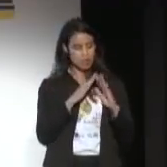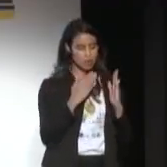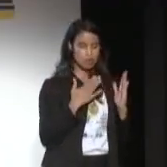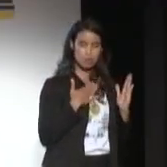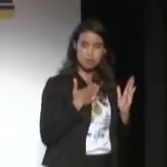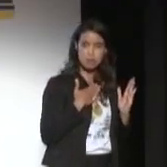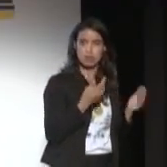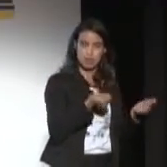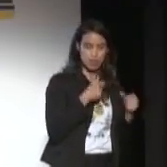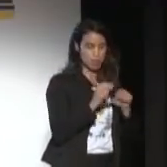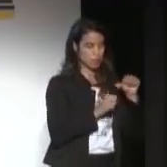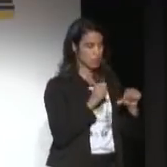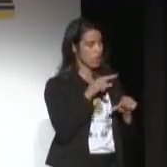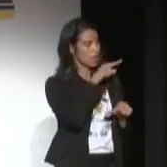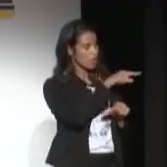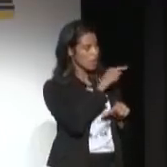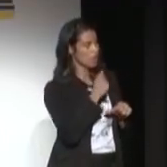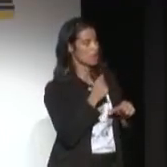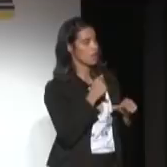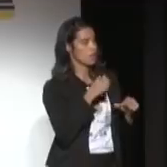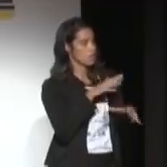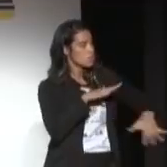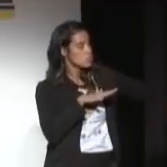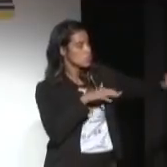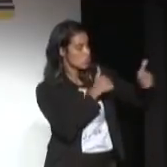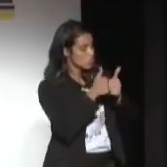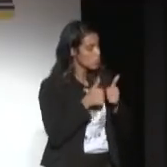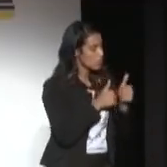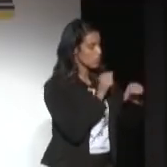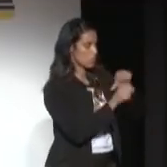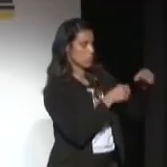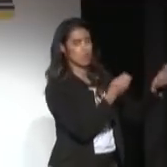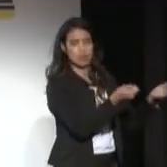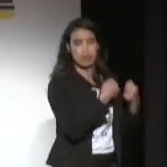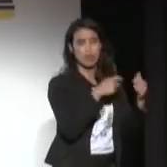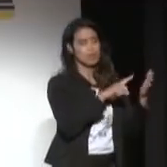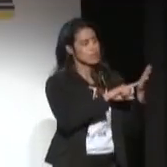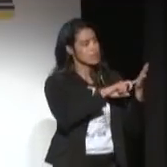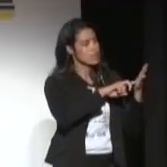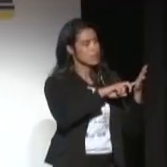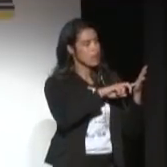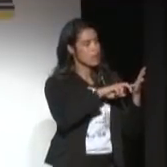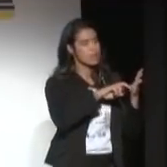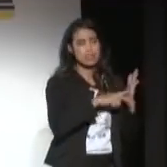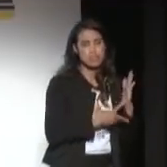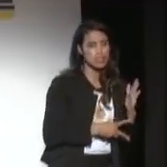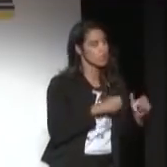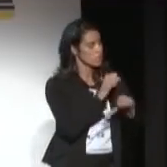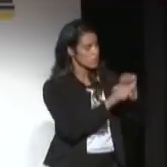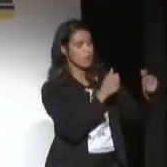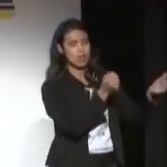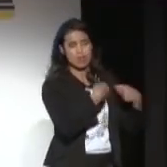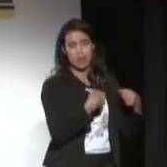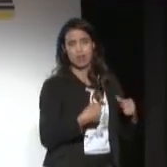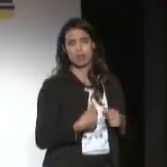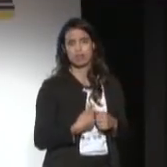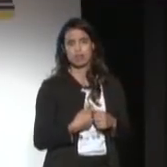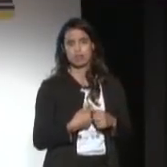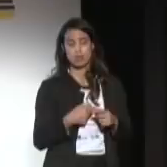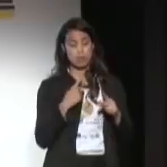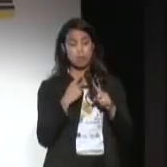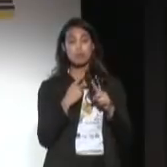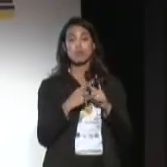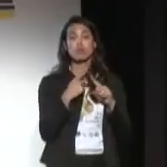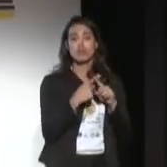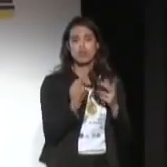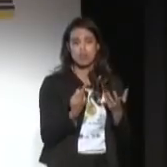para a sua comunidade, possam mudar os sindicatos, as associações. Por quê? Porque a BNCC diz que a gente vai formar gente